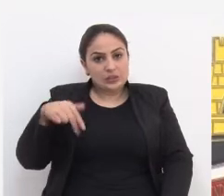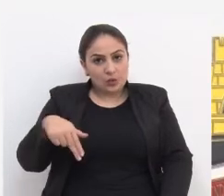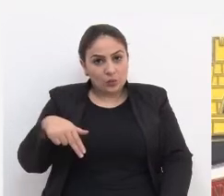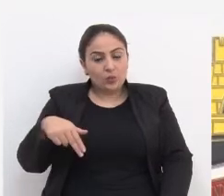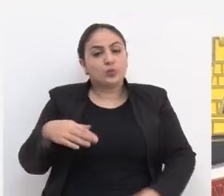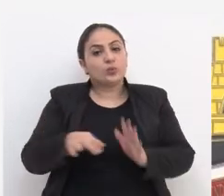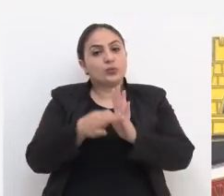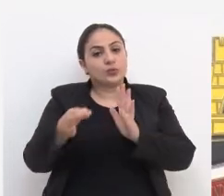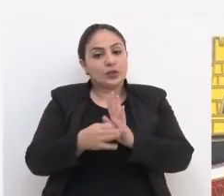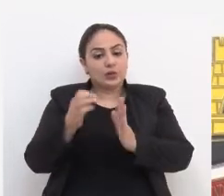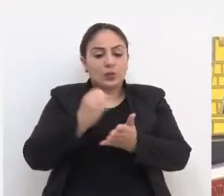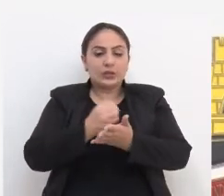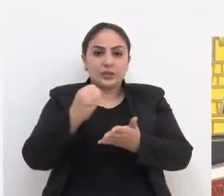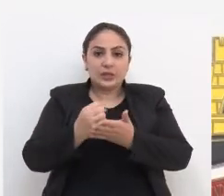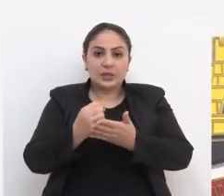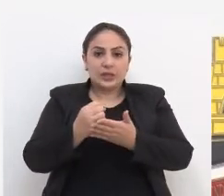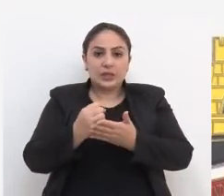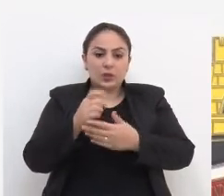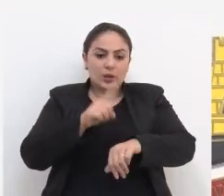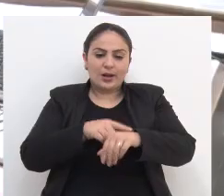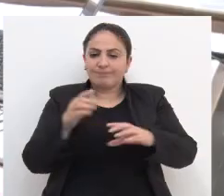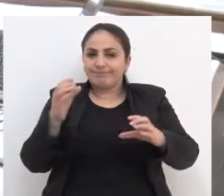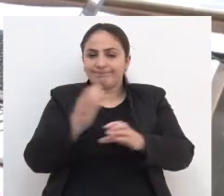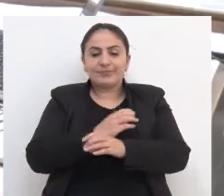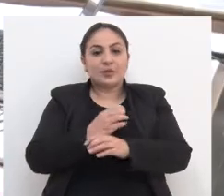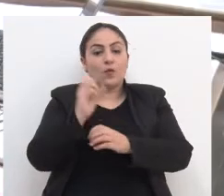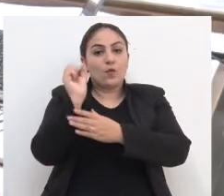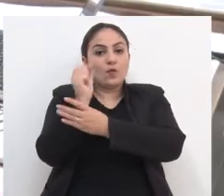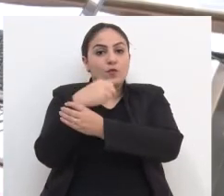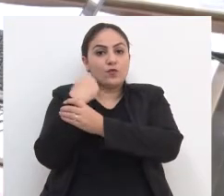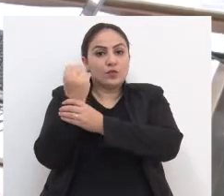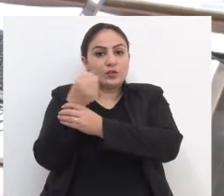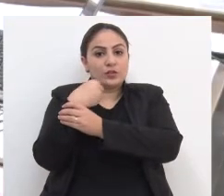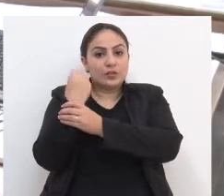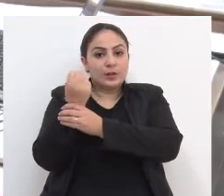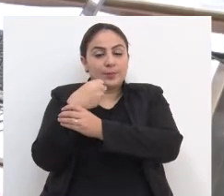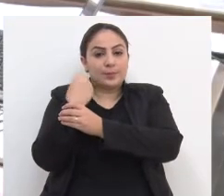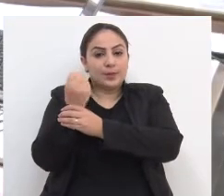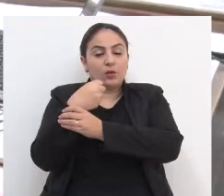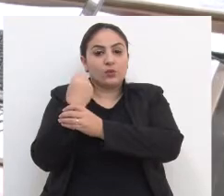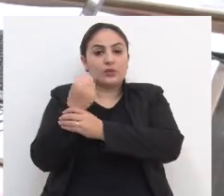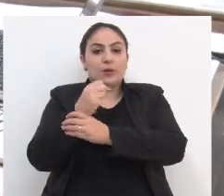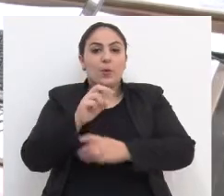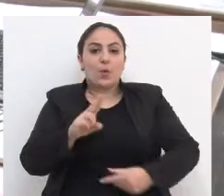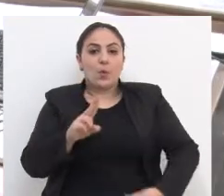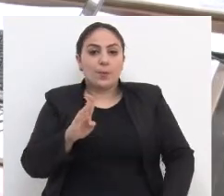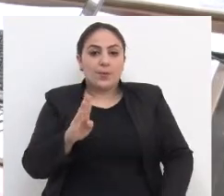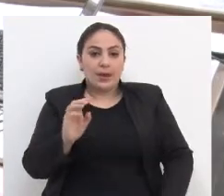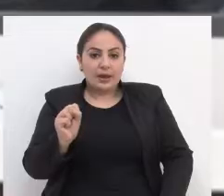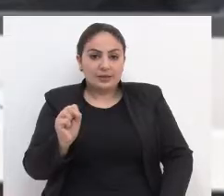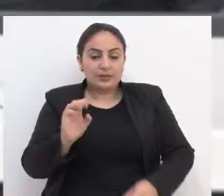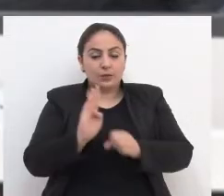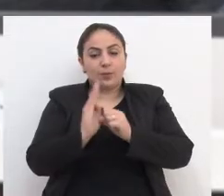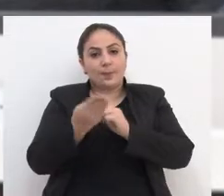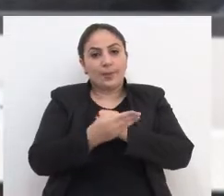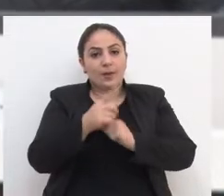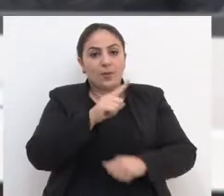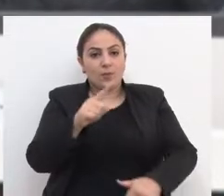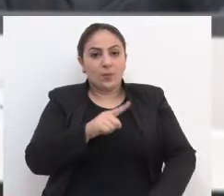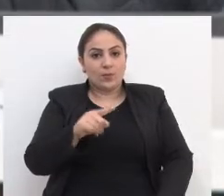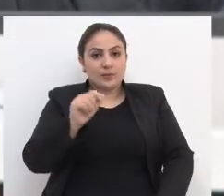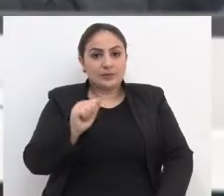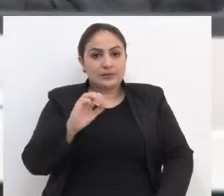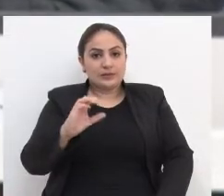que seja contratado em turno integral um fisioterapeuta para a UBS do bairro Záquia. Conforme